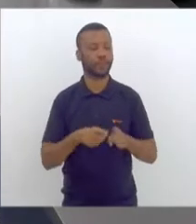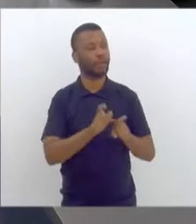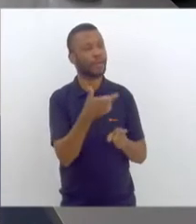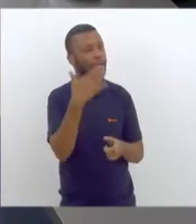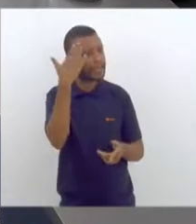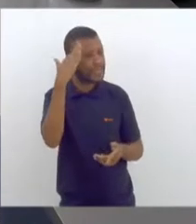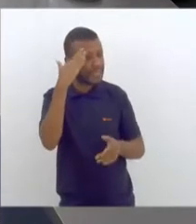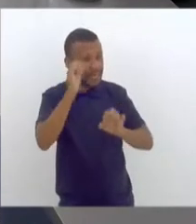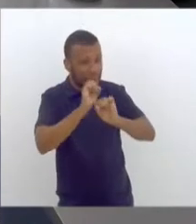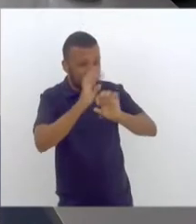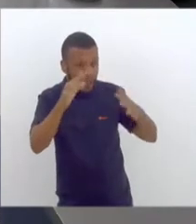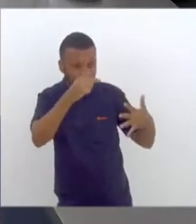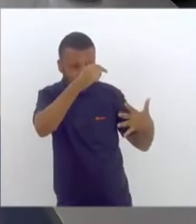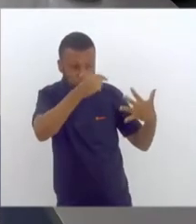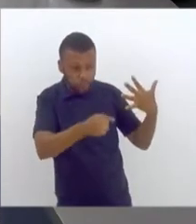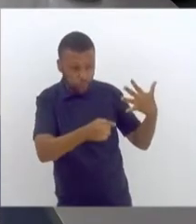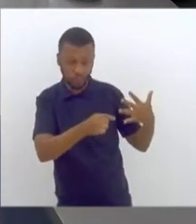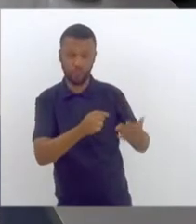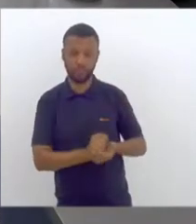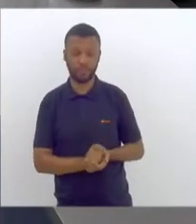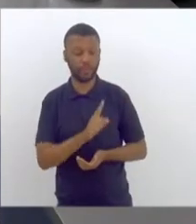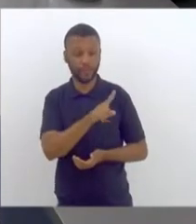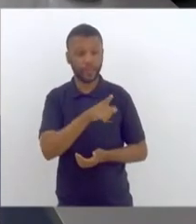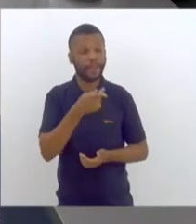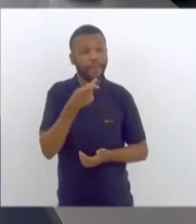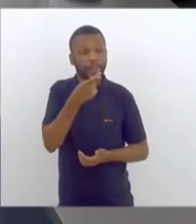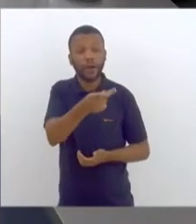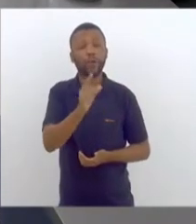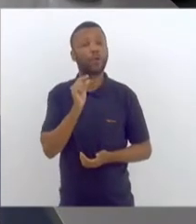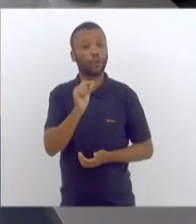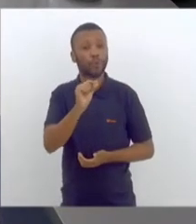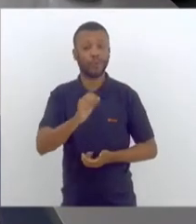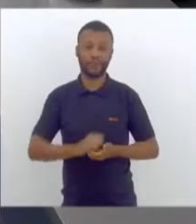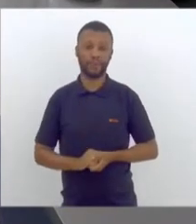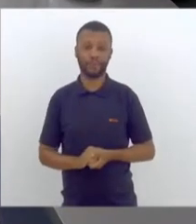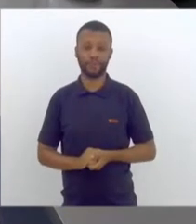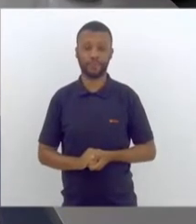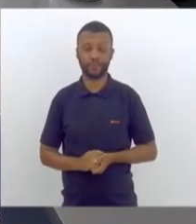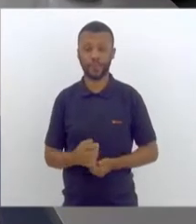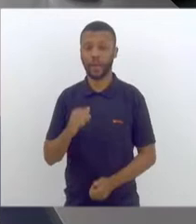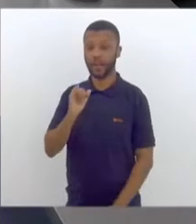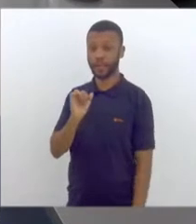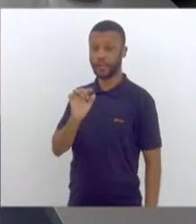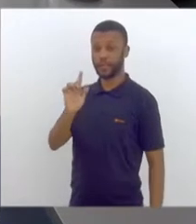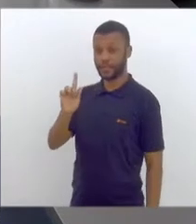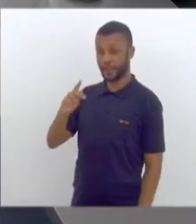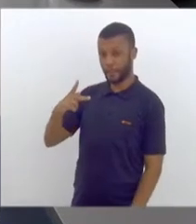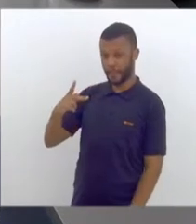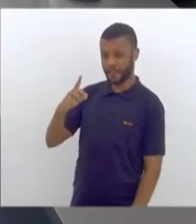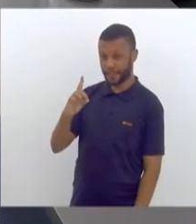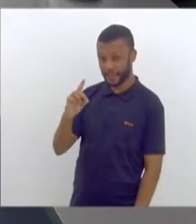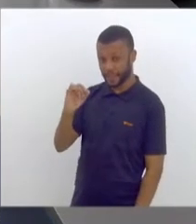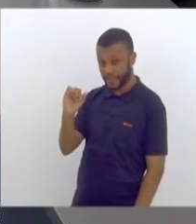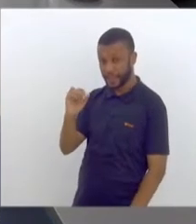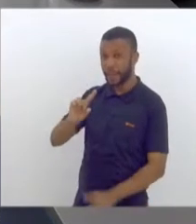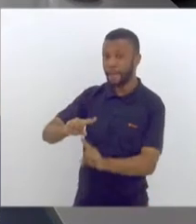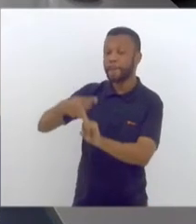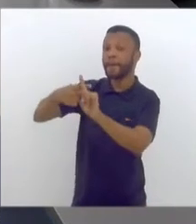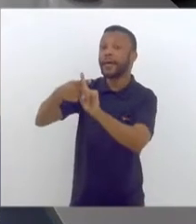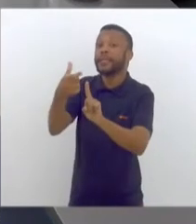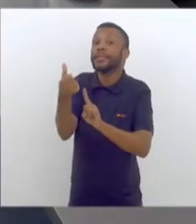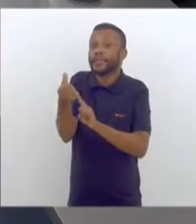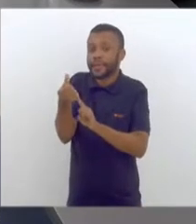você tá dizendo então que o IGP di + 6